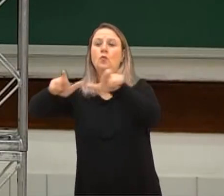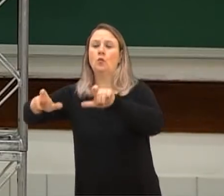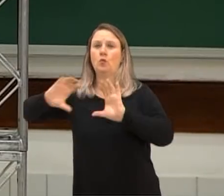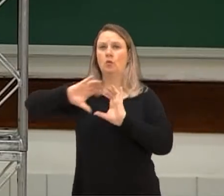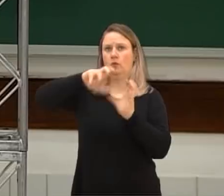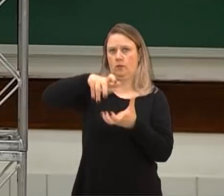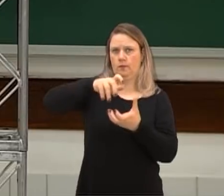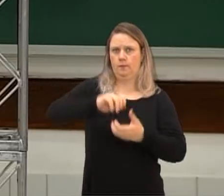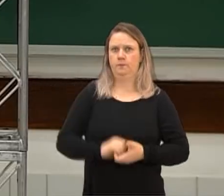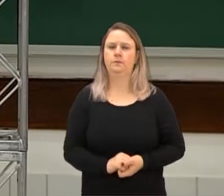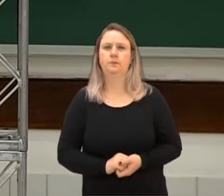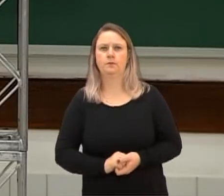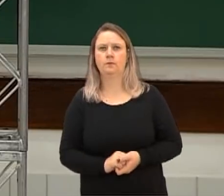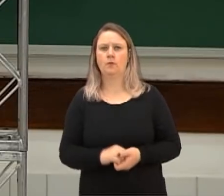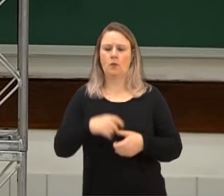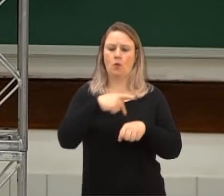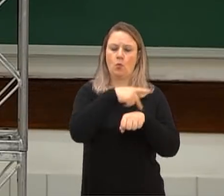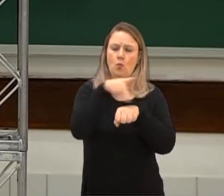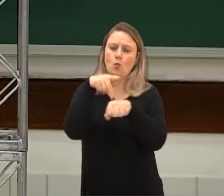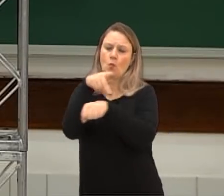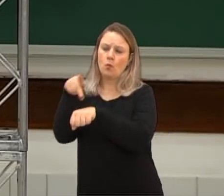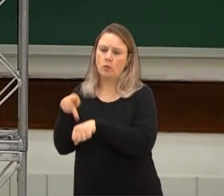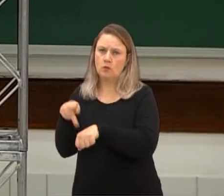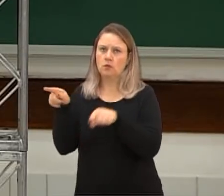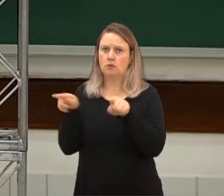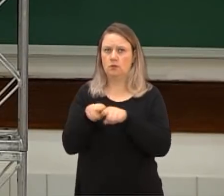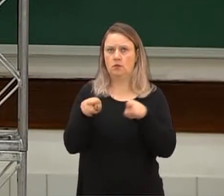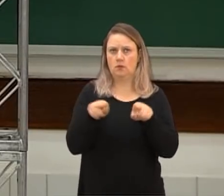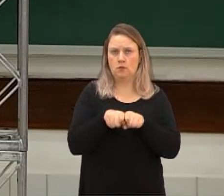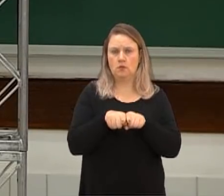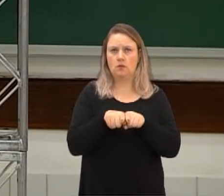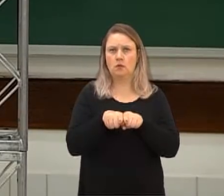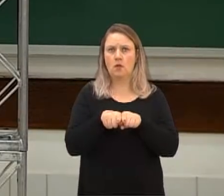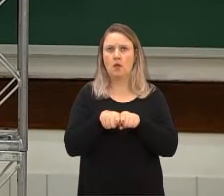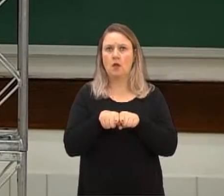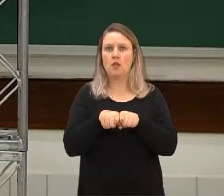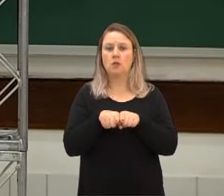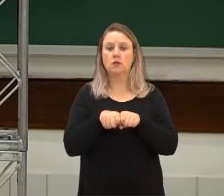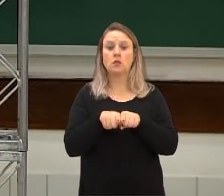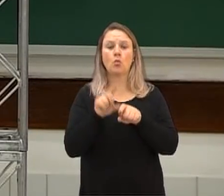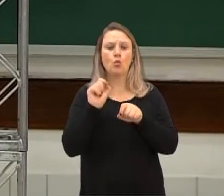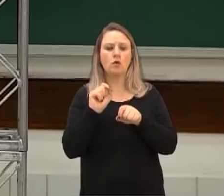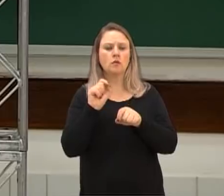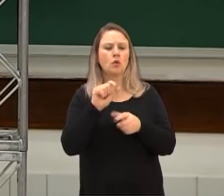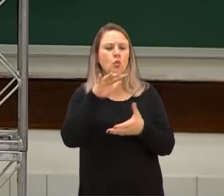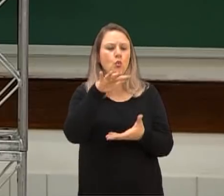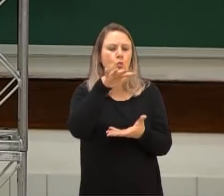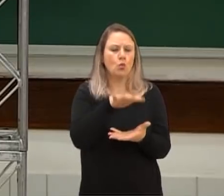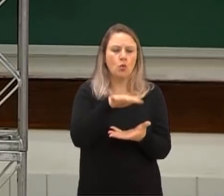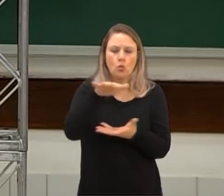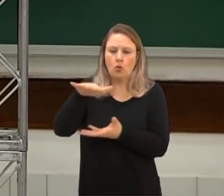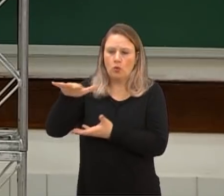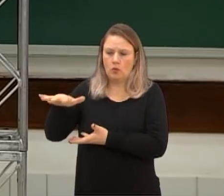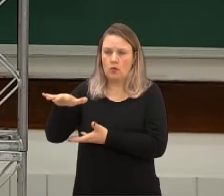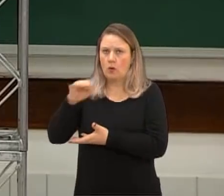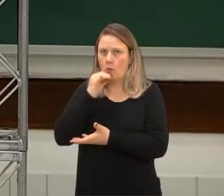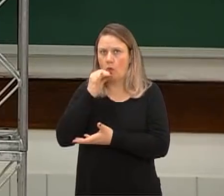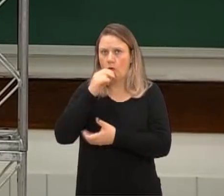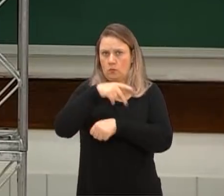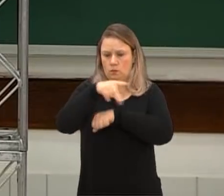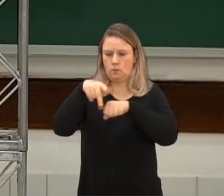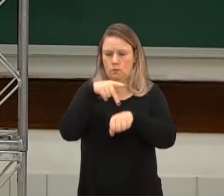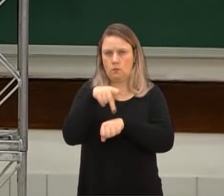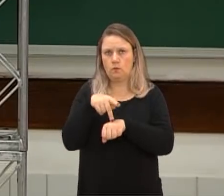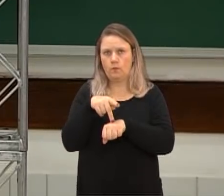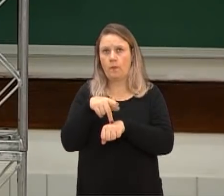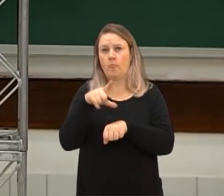mundo. Os países, os continentes, eles estão sob essas placas tectônicas, né? Então, existem países no mundo em que